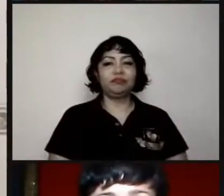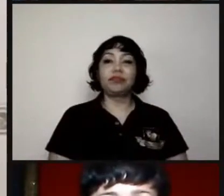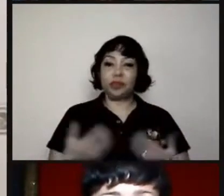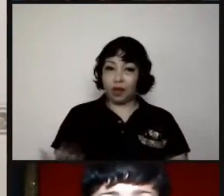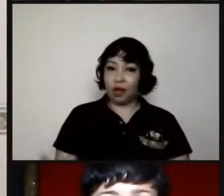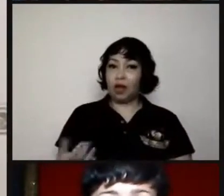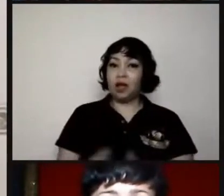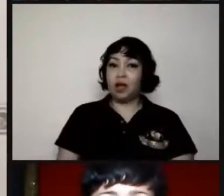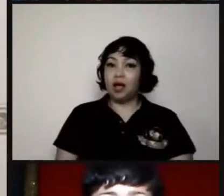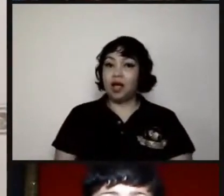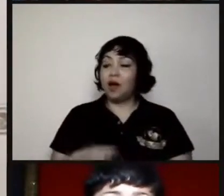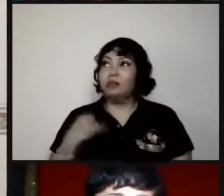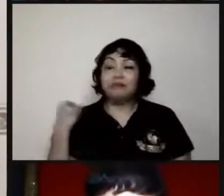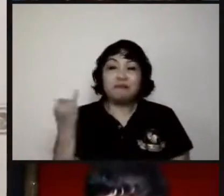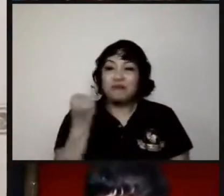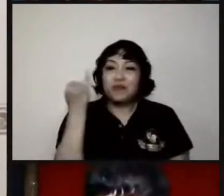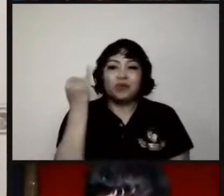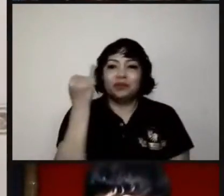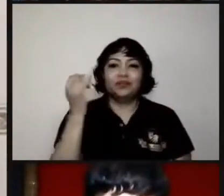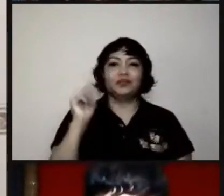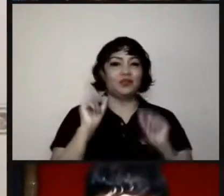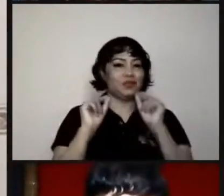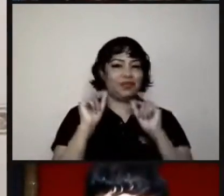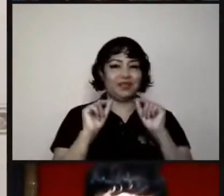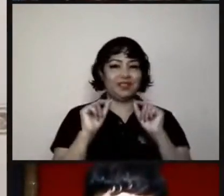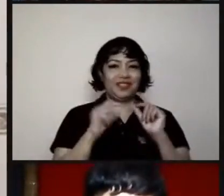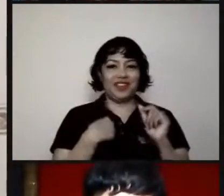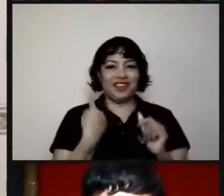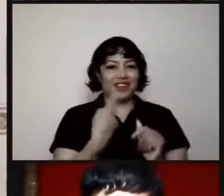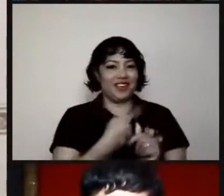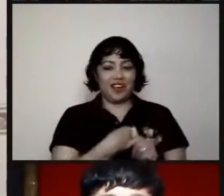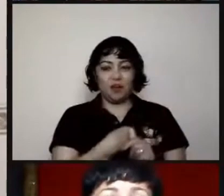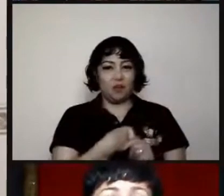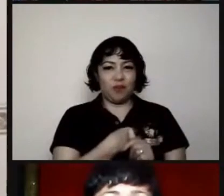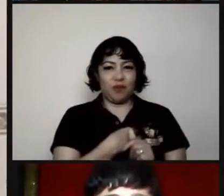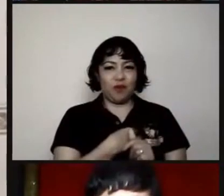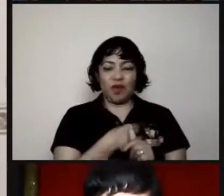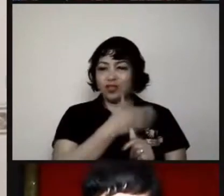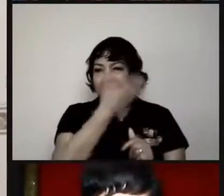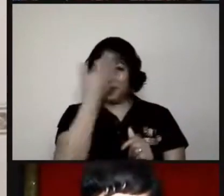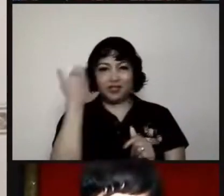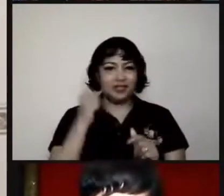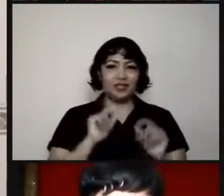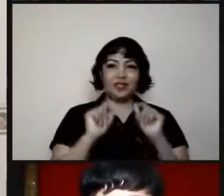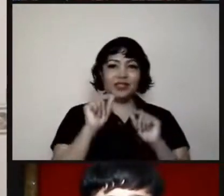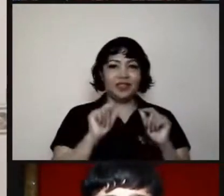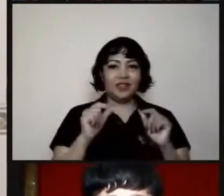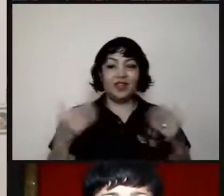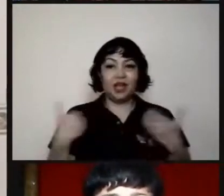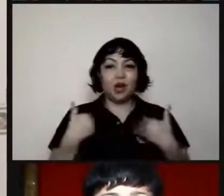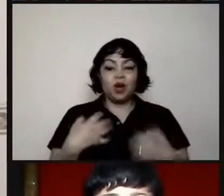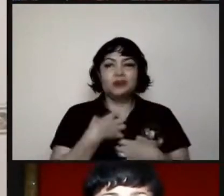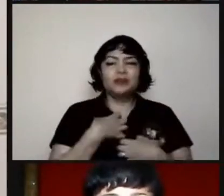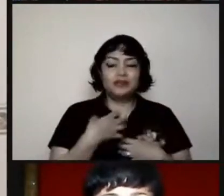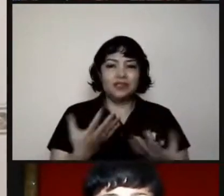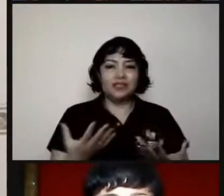também importantíssimo, né? A gente não pode deixar de falar, e veio assim agora, a